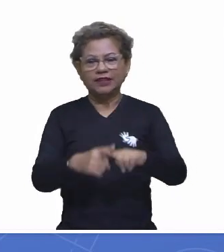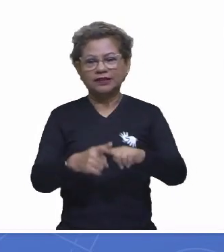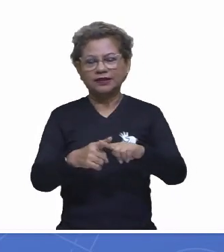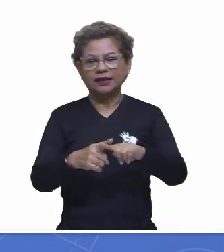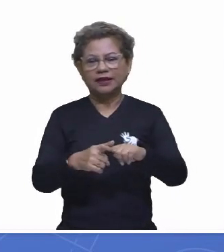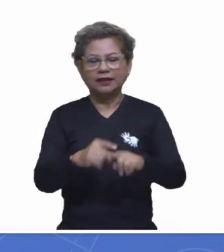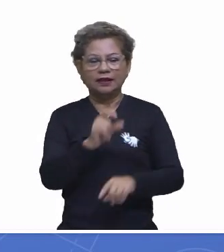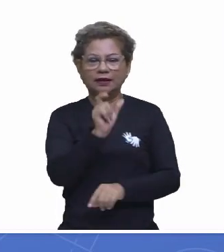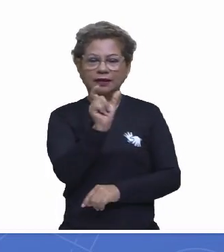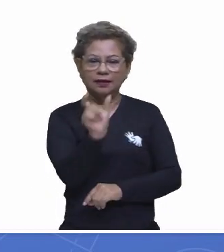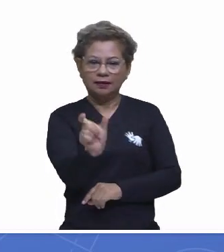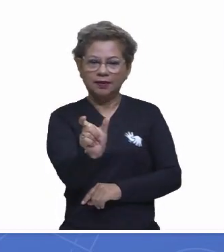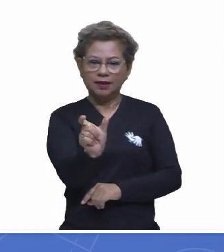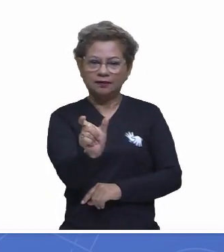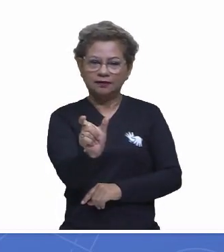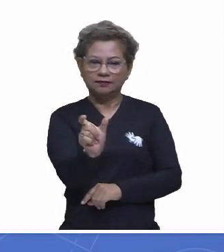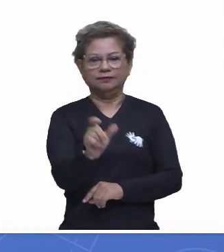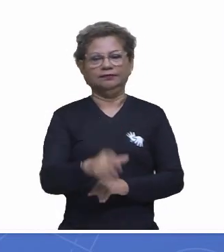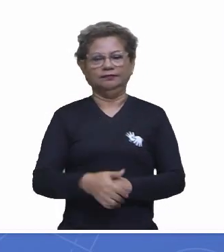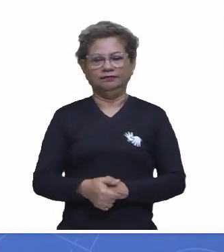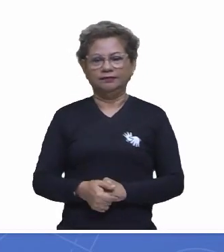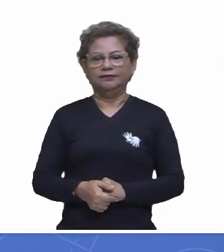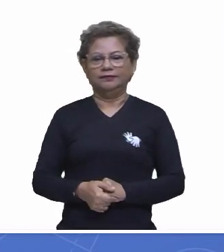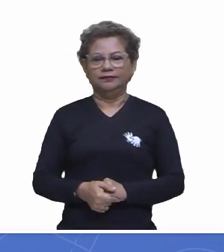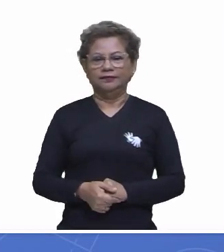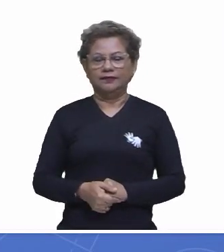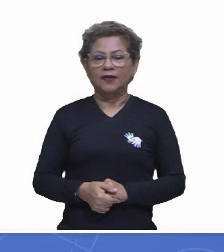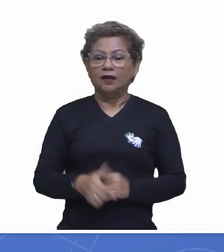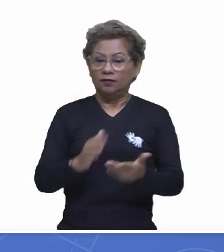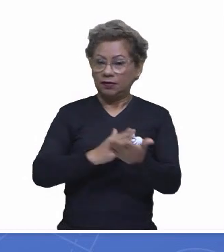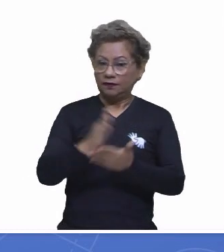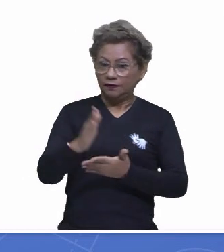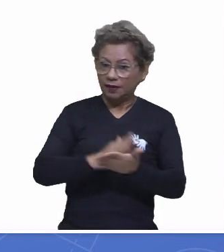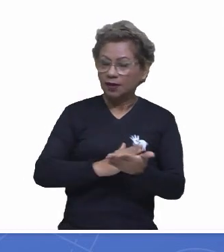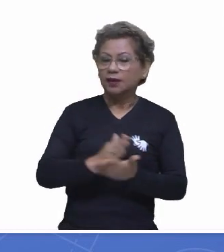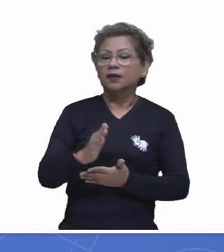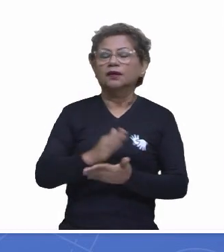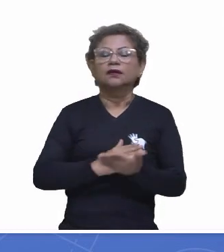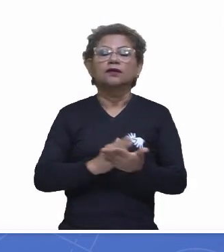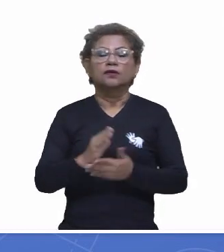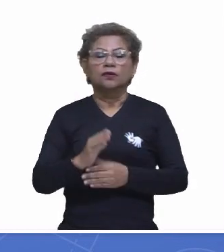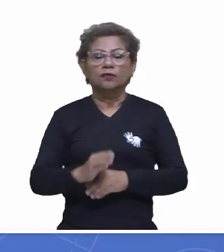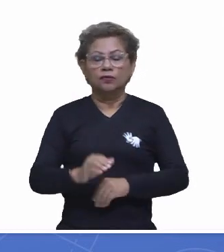questão, tá? Às vezes, um substantivo pode ser utilizado em